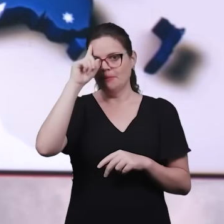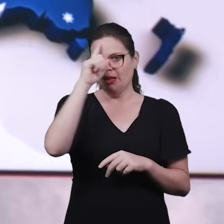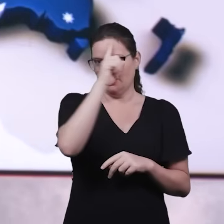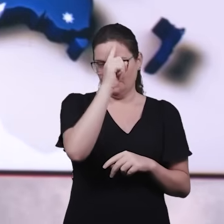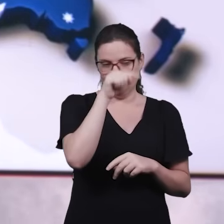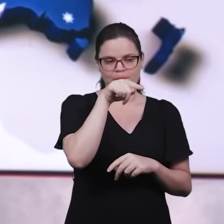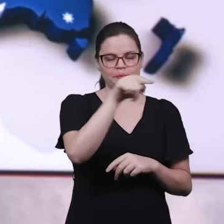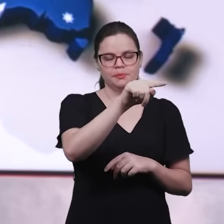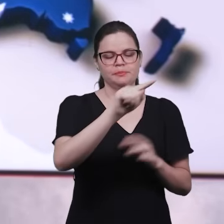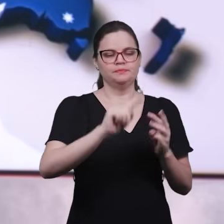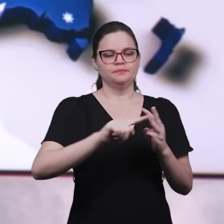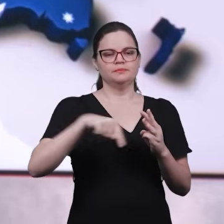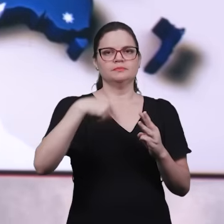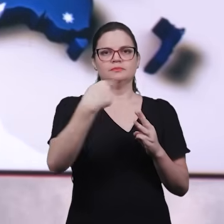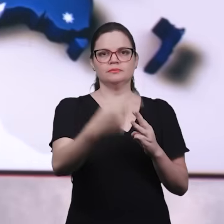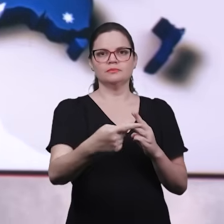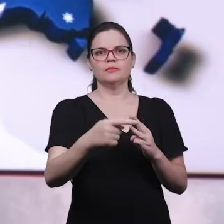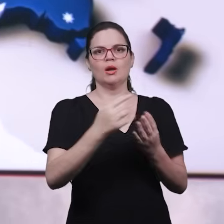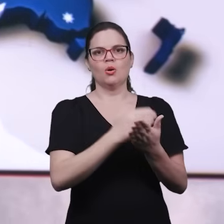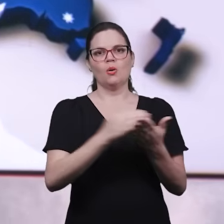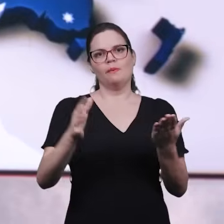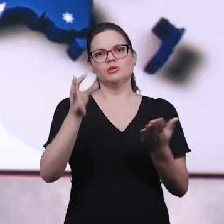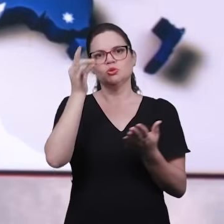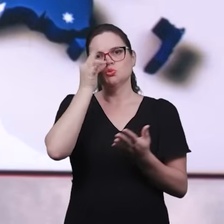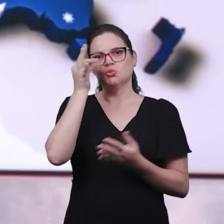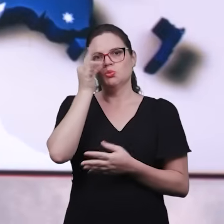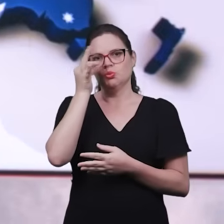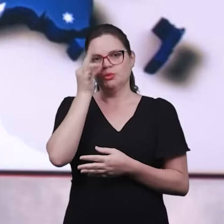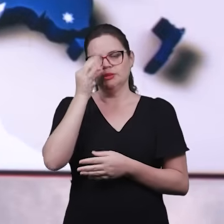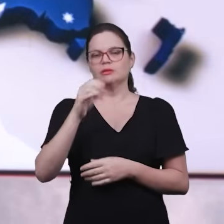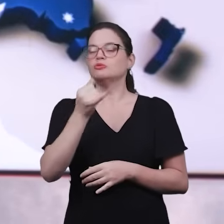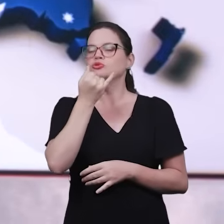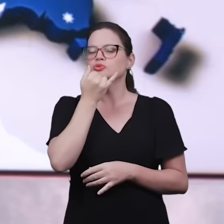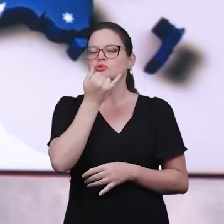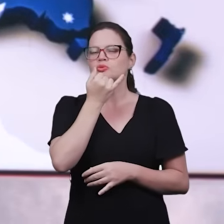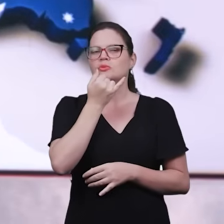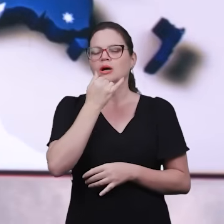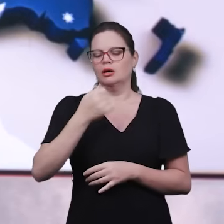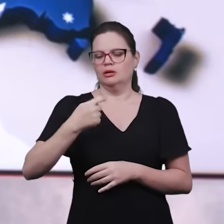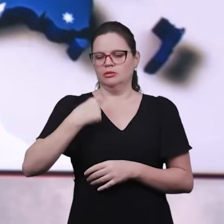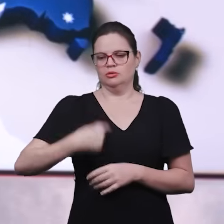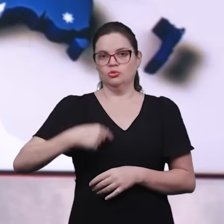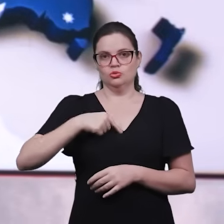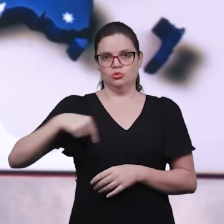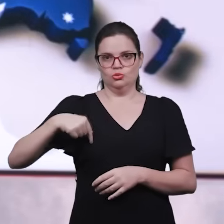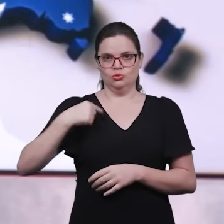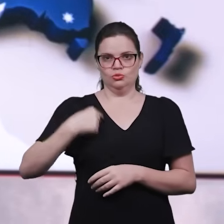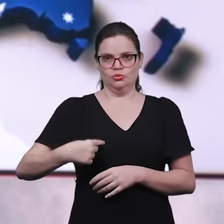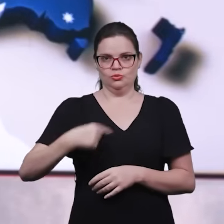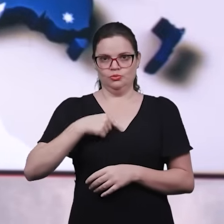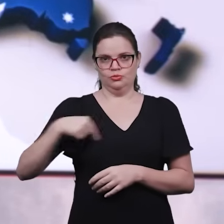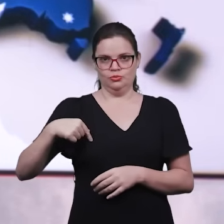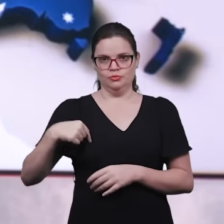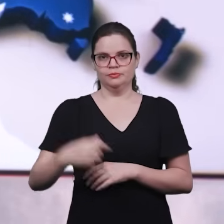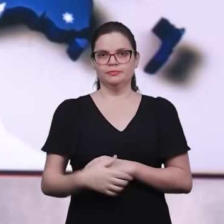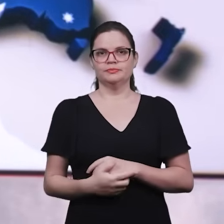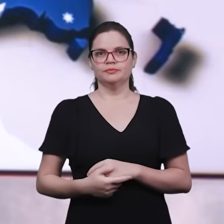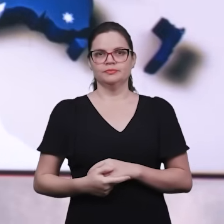Aí de Milão entramos na Suíça com um grupo de missionários que tinha lá,